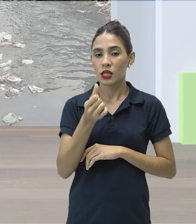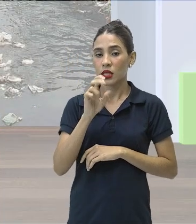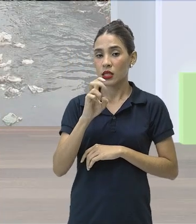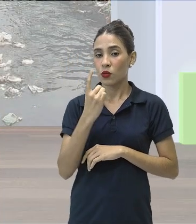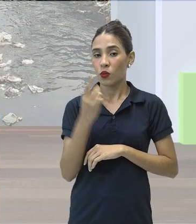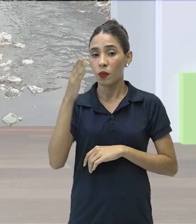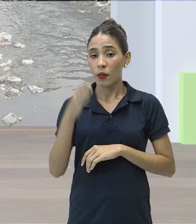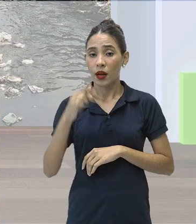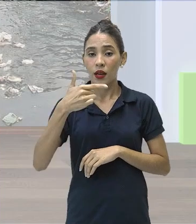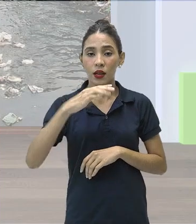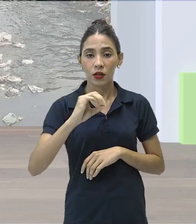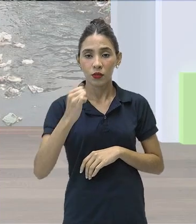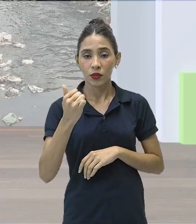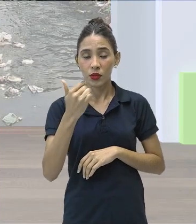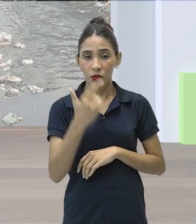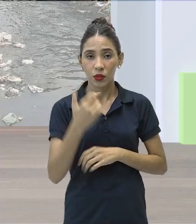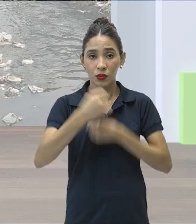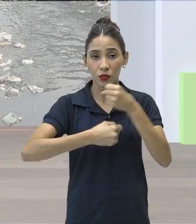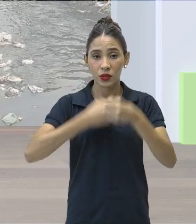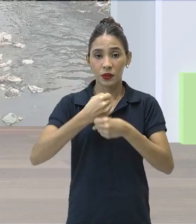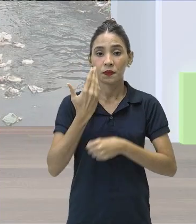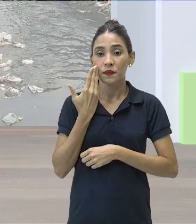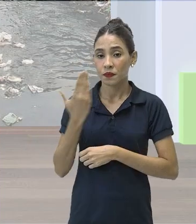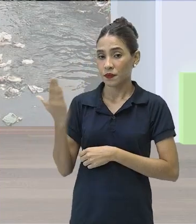12.651, que foi feita em